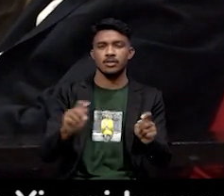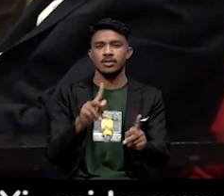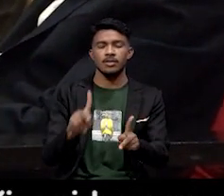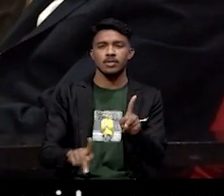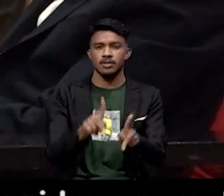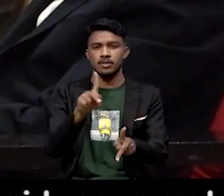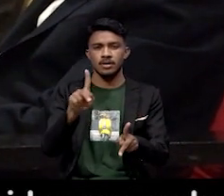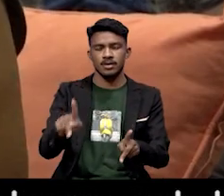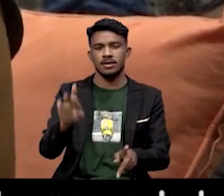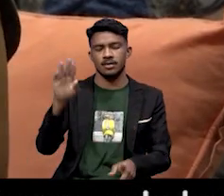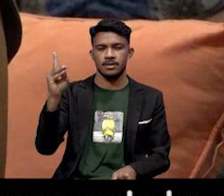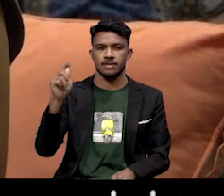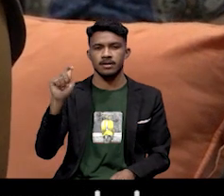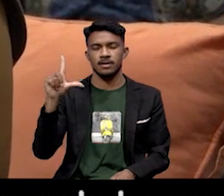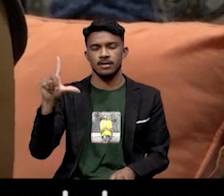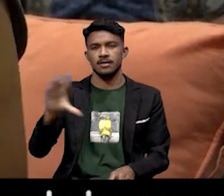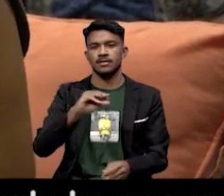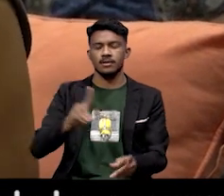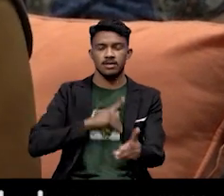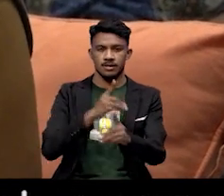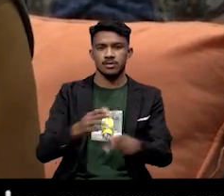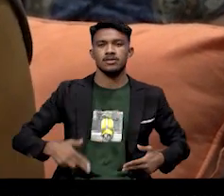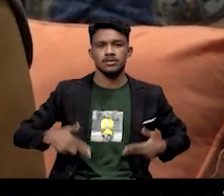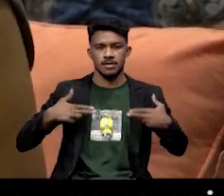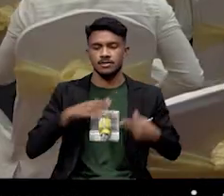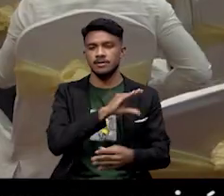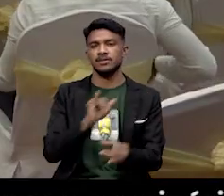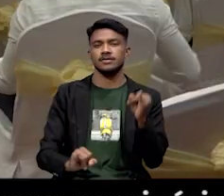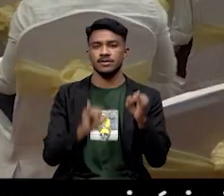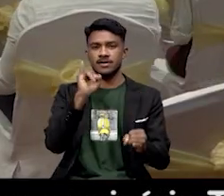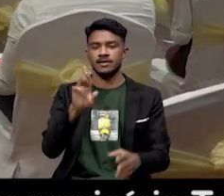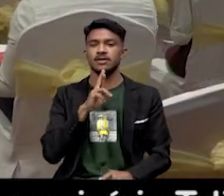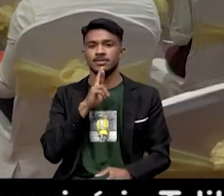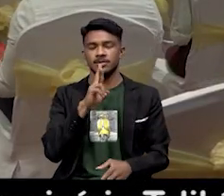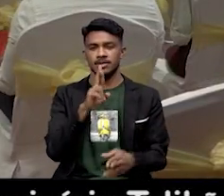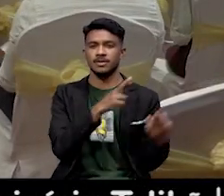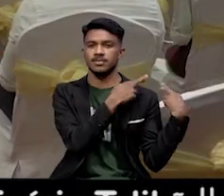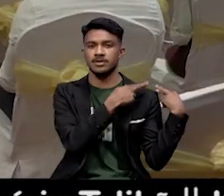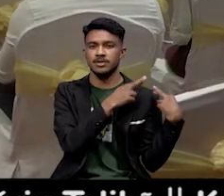da República, Provedoria de Direitos Humanos no Justiça, no Responsável